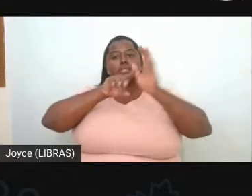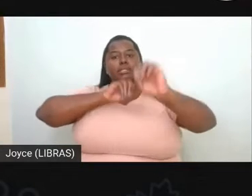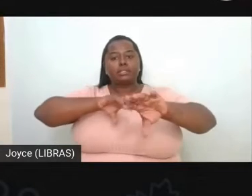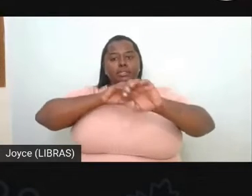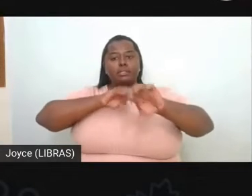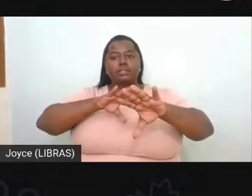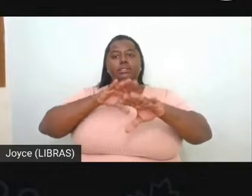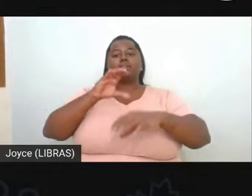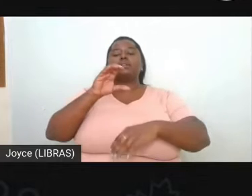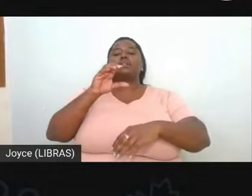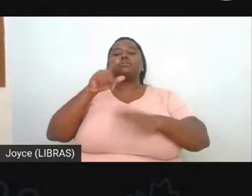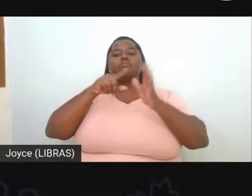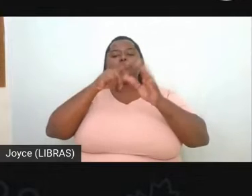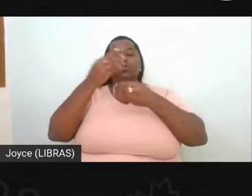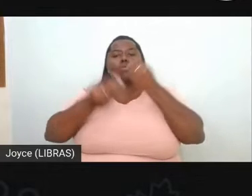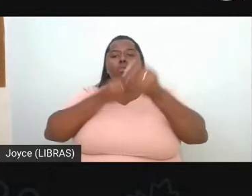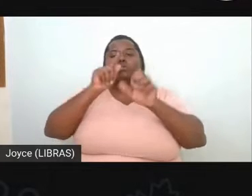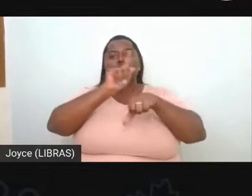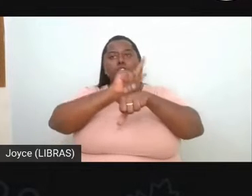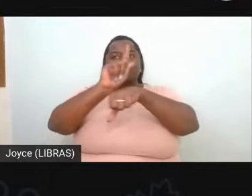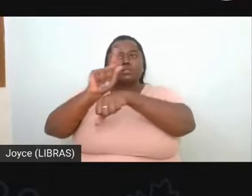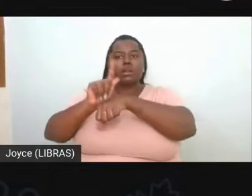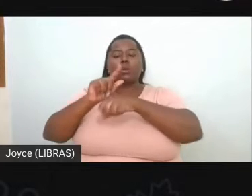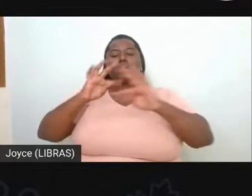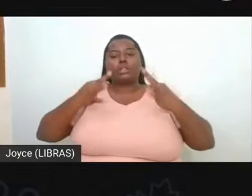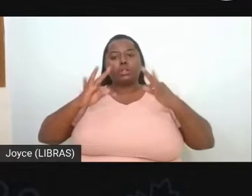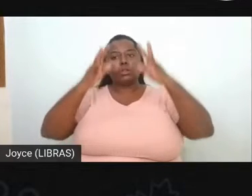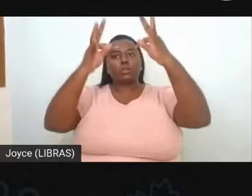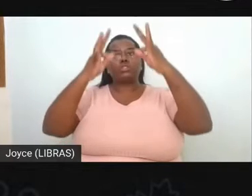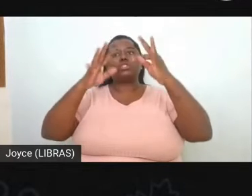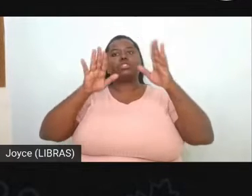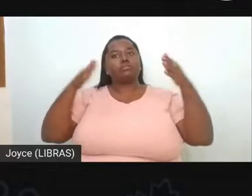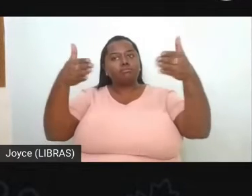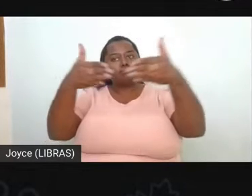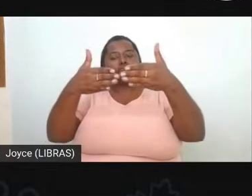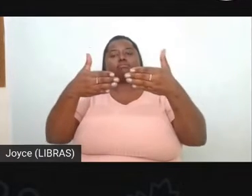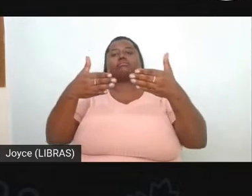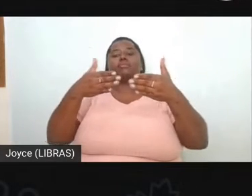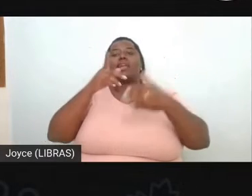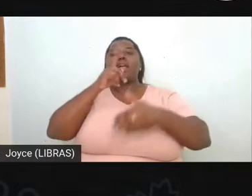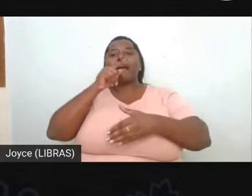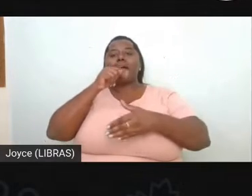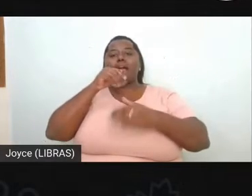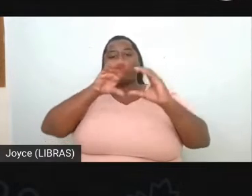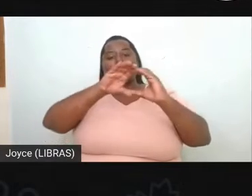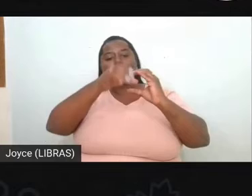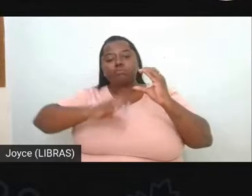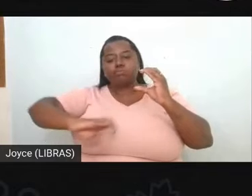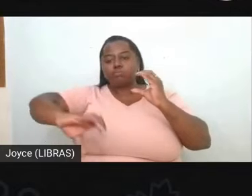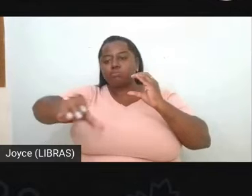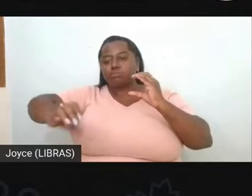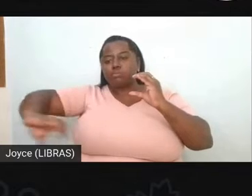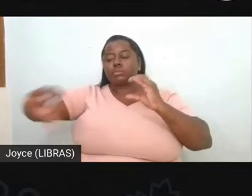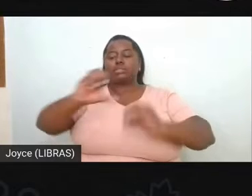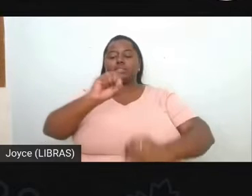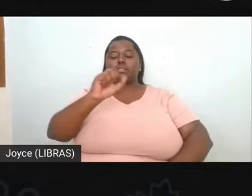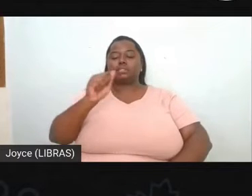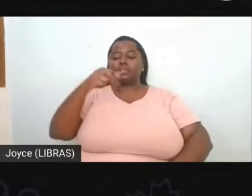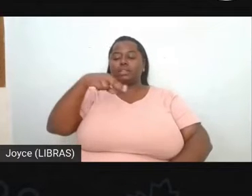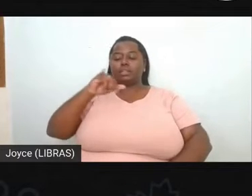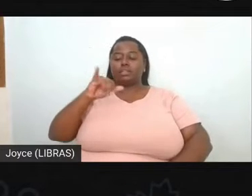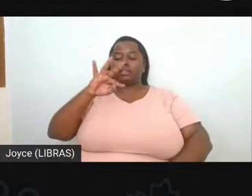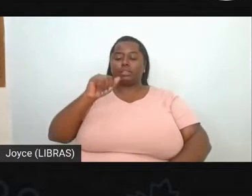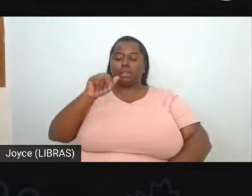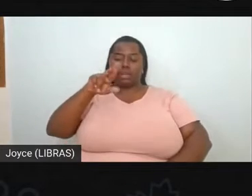pesquisando gestão e tecnologias aplicadas aos sistemas de abastecimento de água e de esgotamento sanitário. Foi tutora e professora no